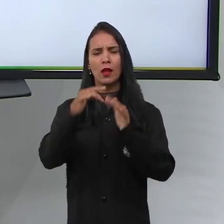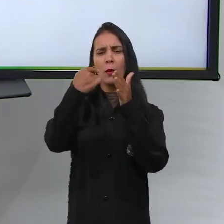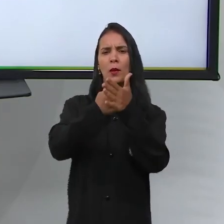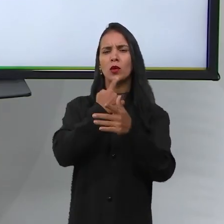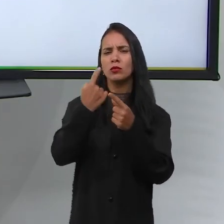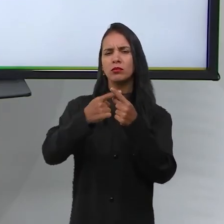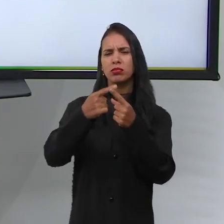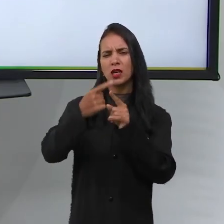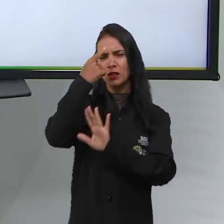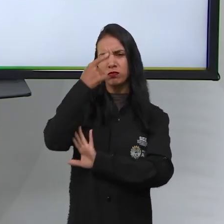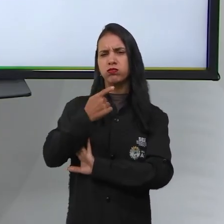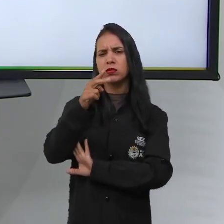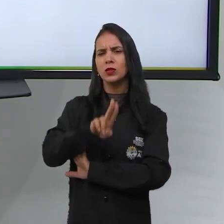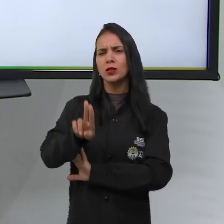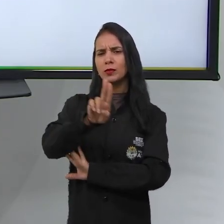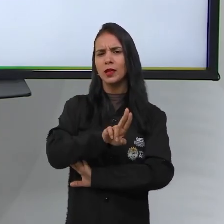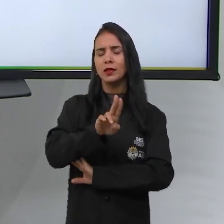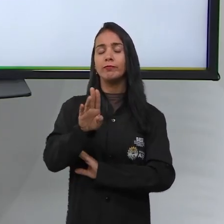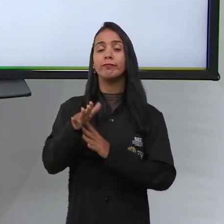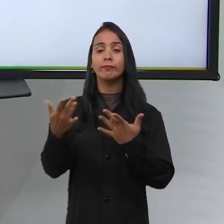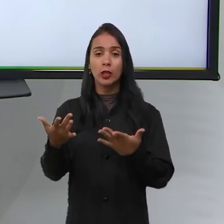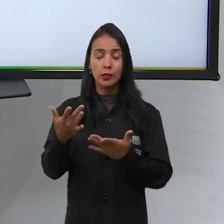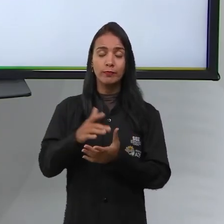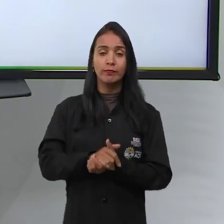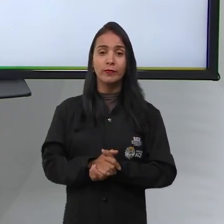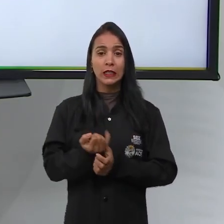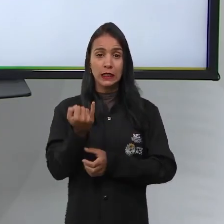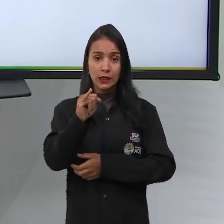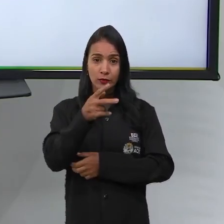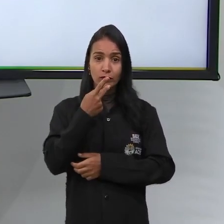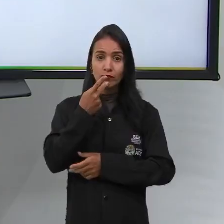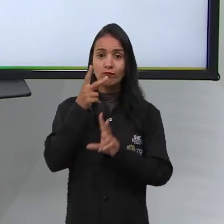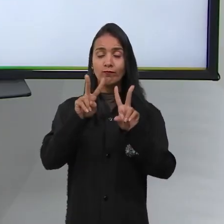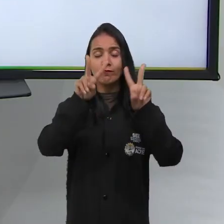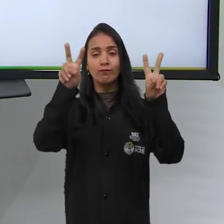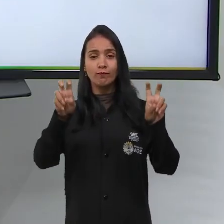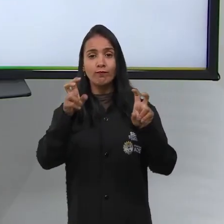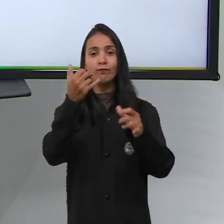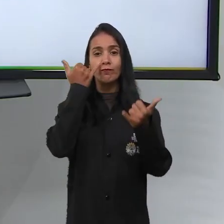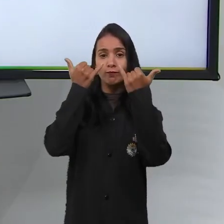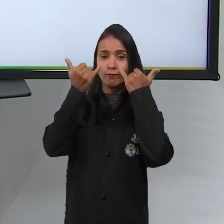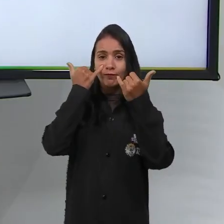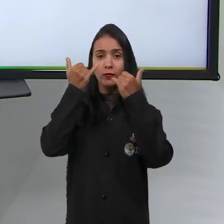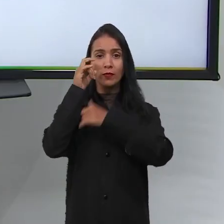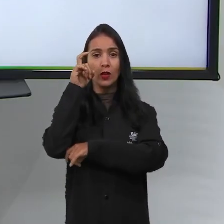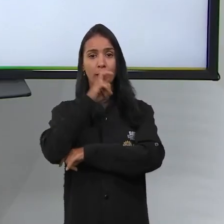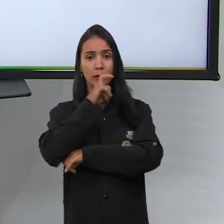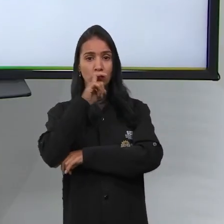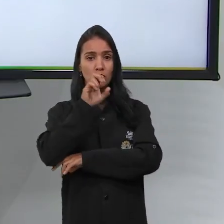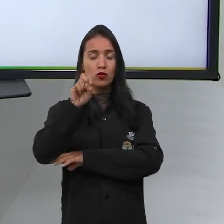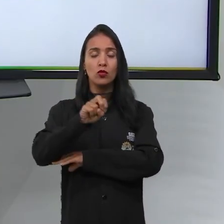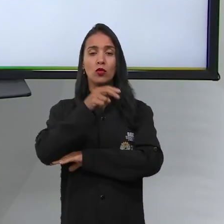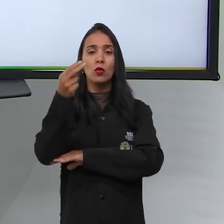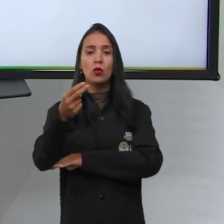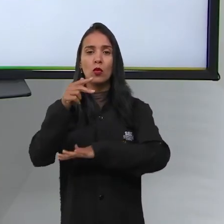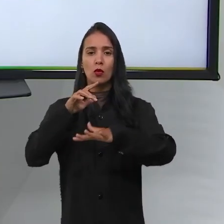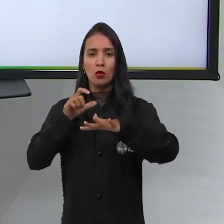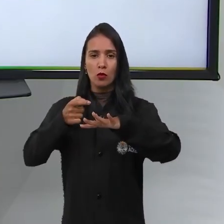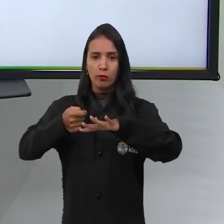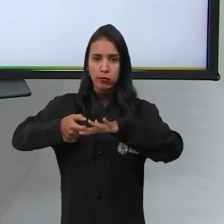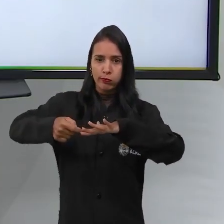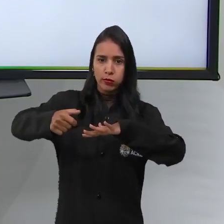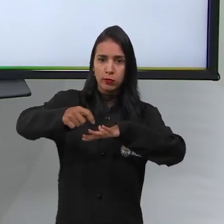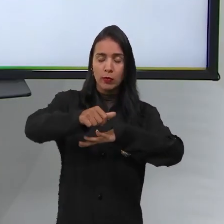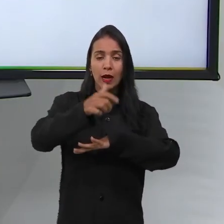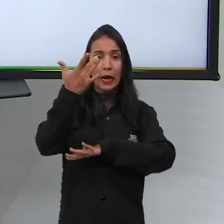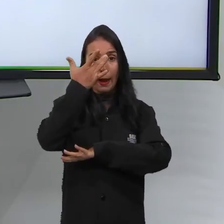imagem? Eu trouxe ela pelo seguinte, quando nós falamos de fake news, as pessoas colocam na mente